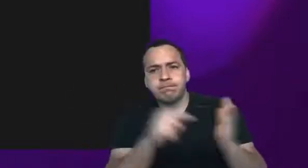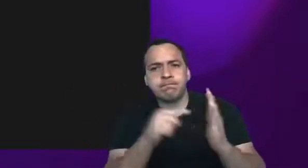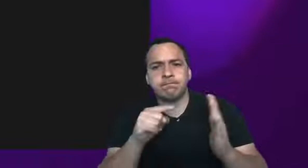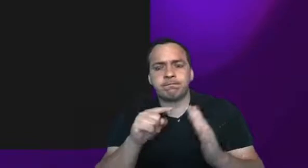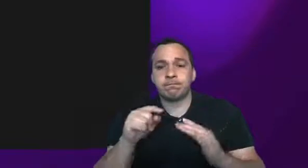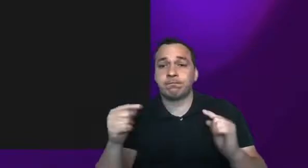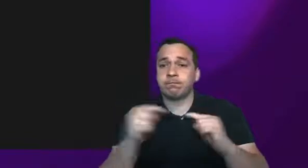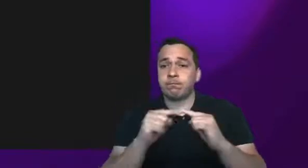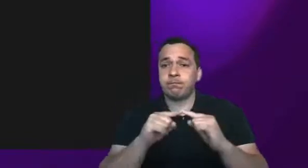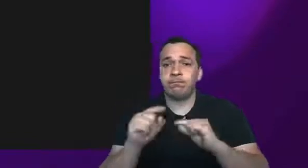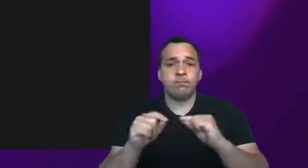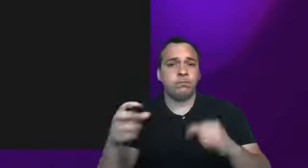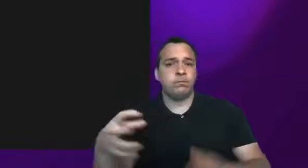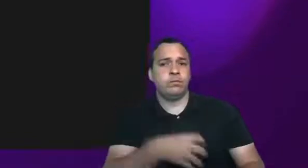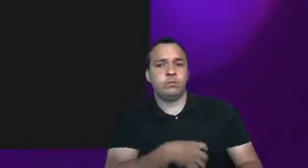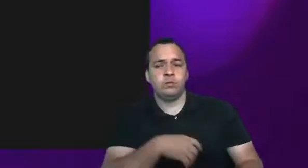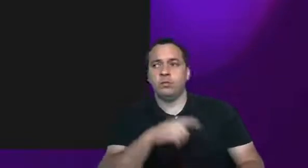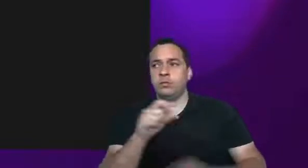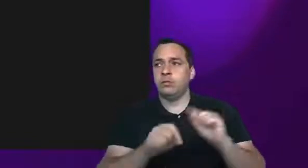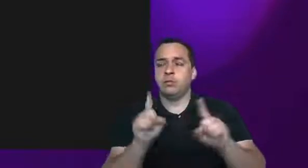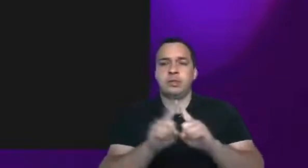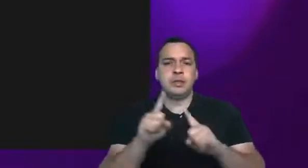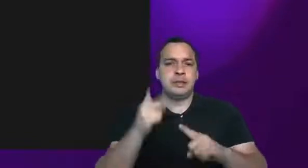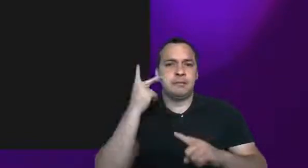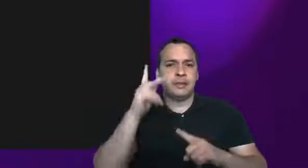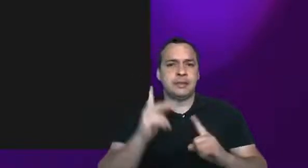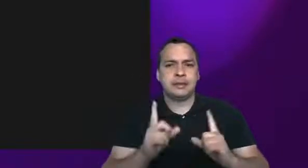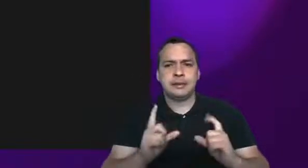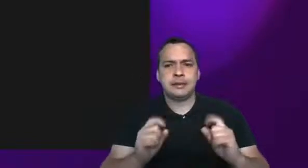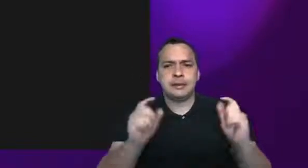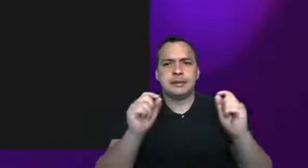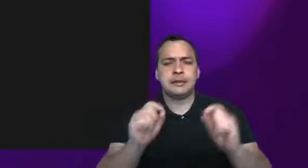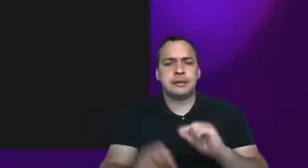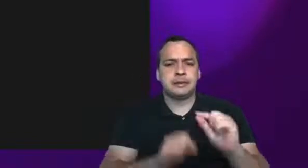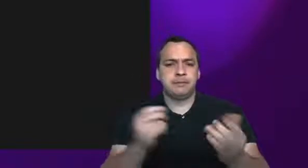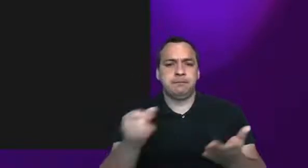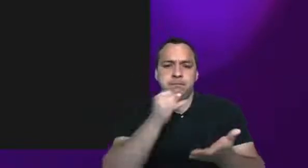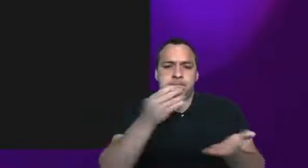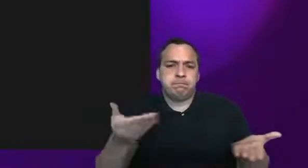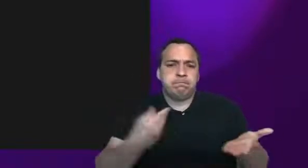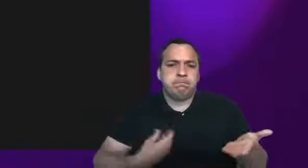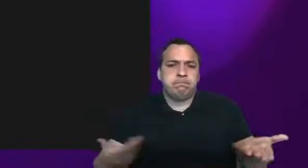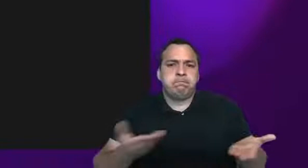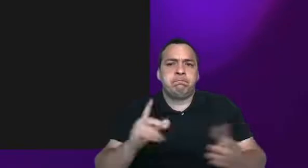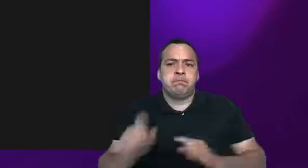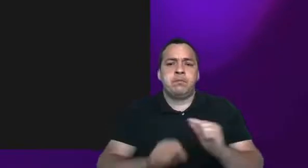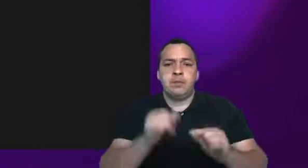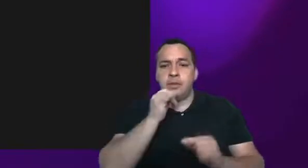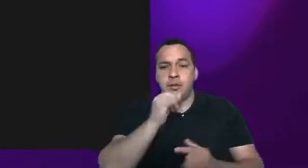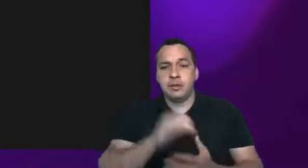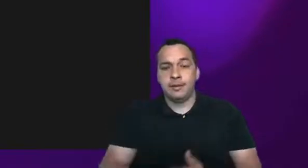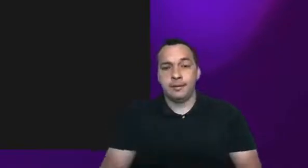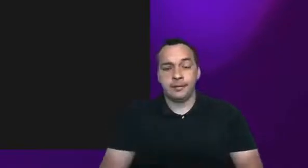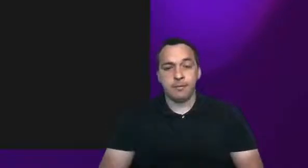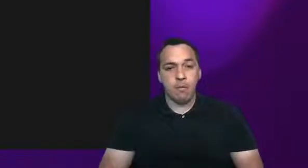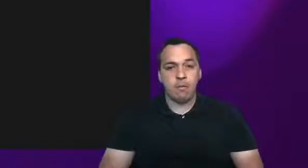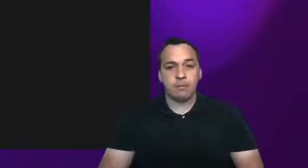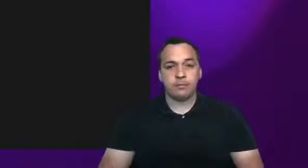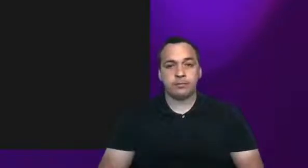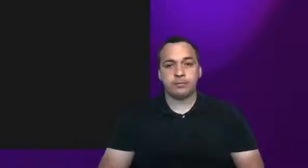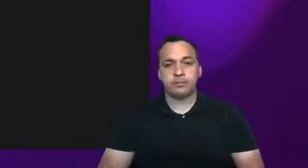transplante nessas situações oncológicas. Então, quando hoje nós temos uma neoadjuvância, uma